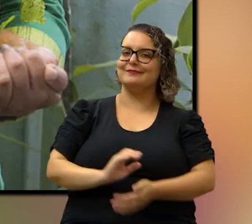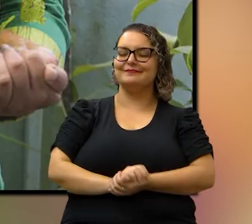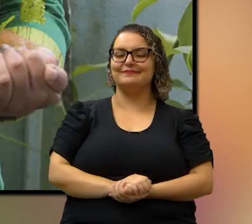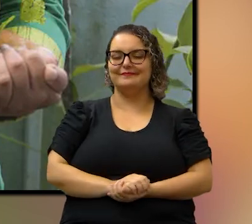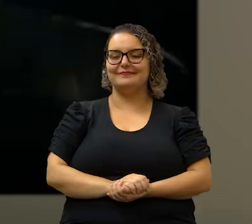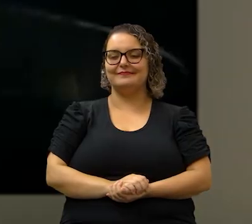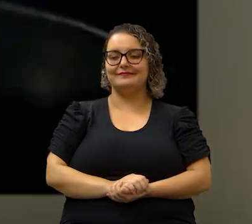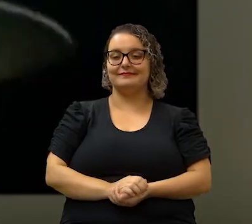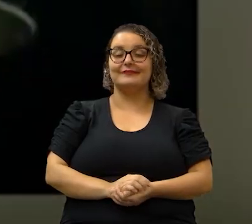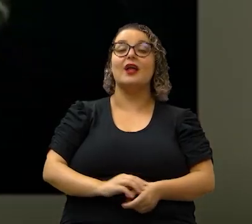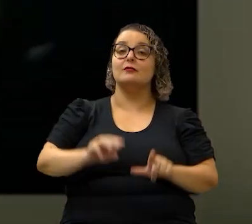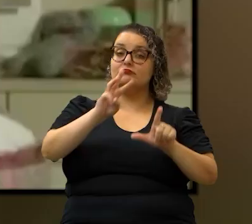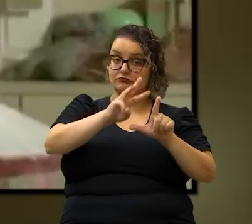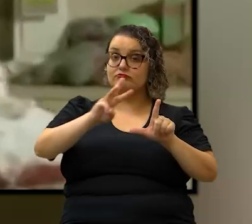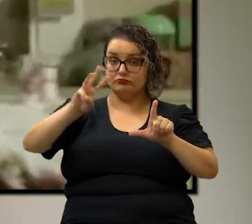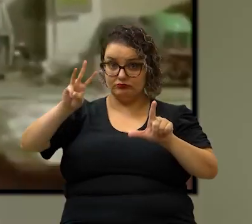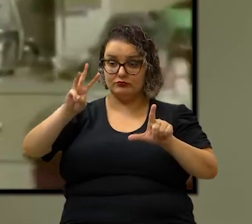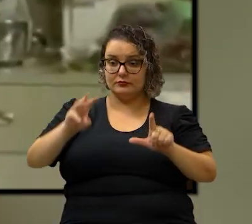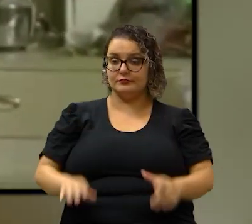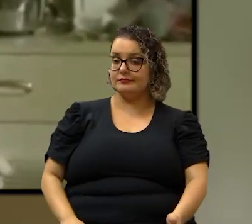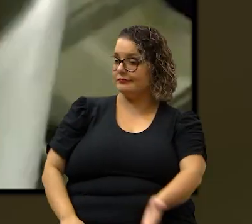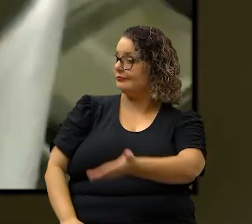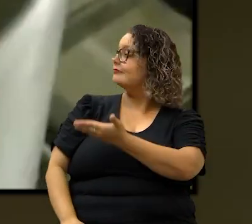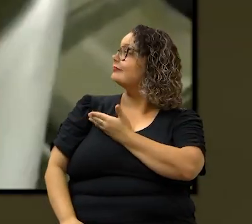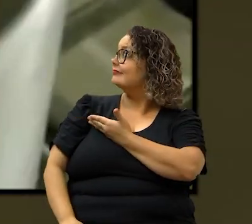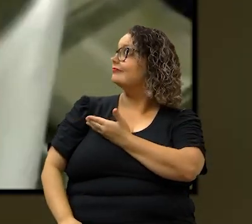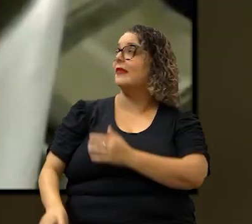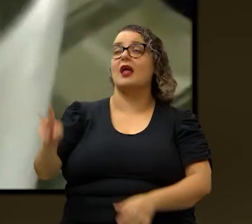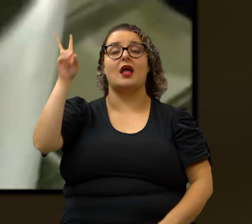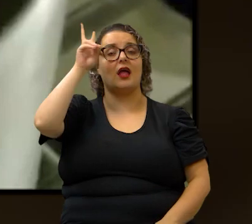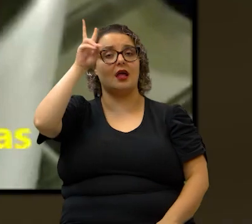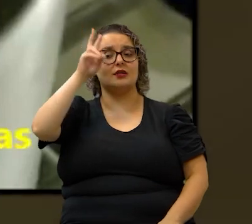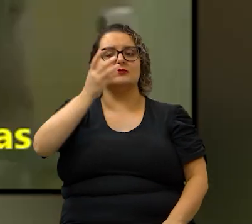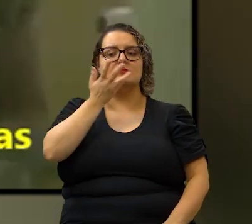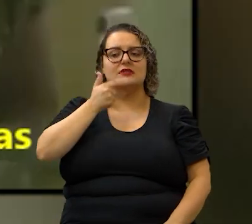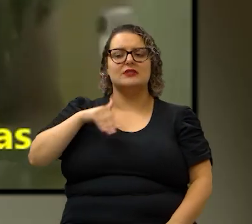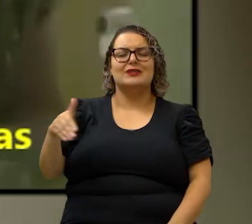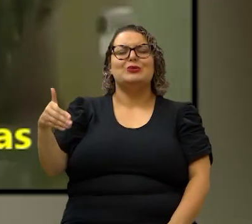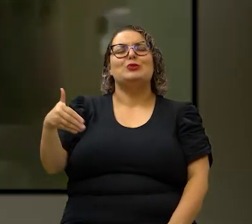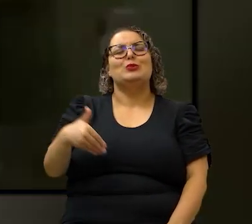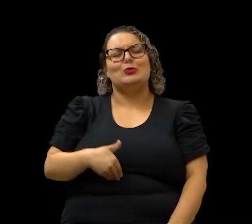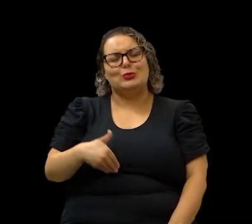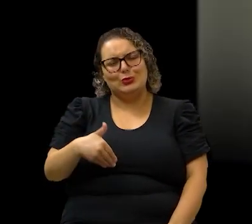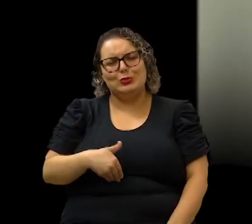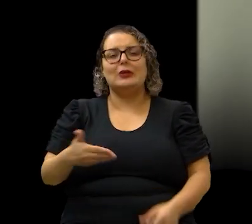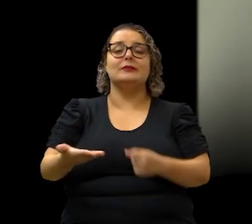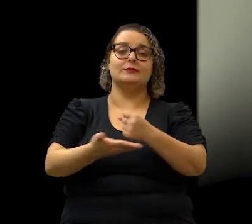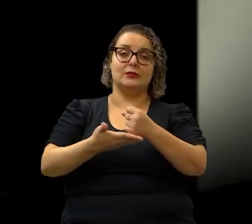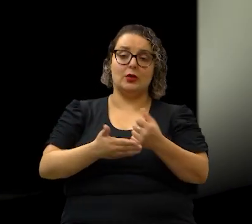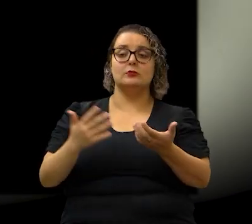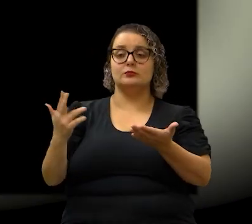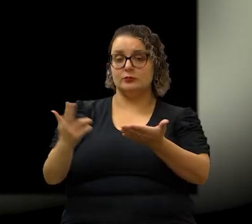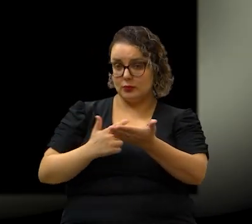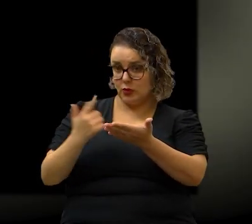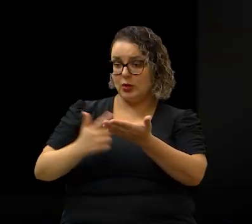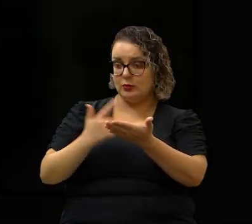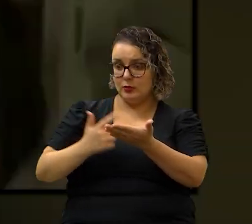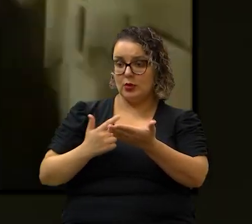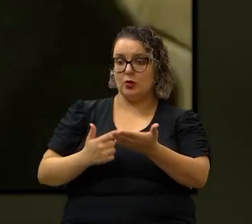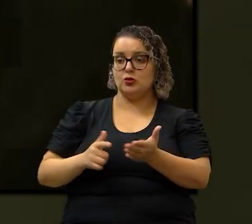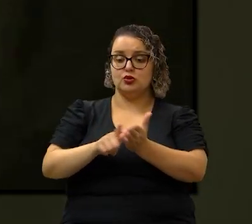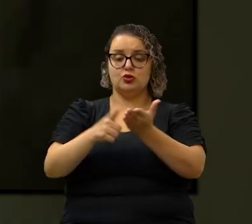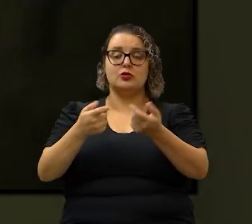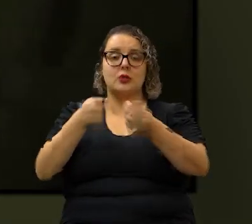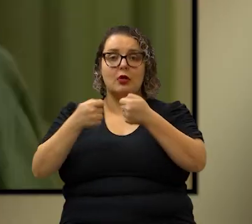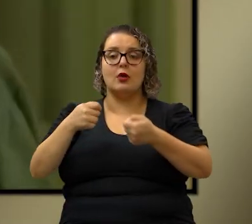talo. Disponível em plataforma digital, Tush, a história de uma criança com fome, é baseado na biografia